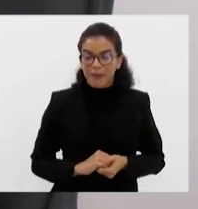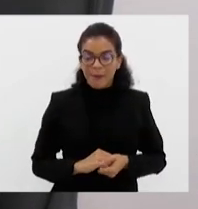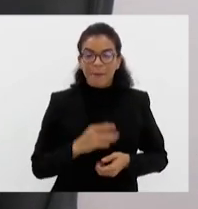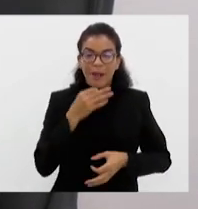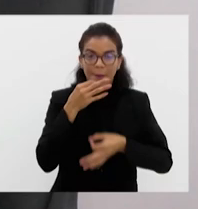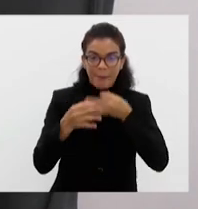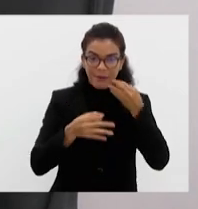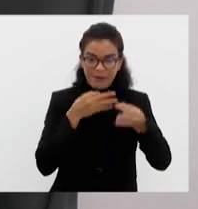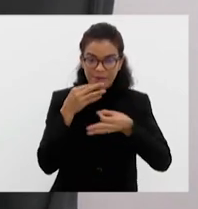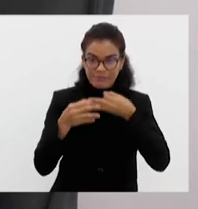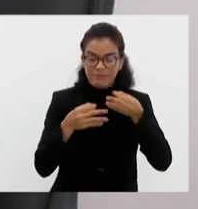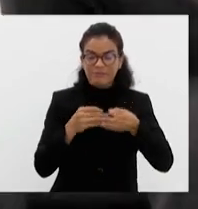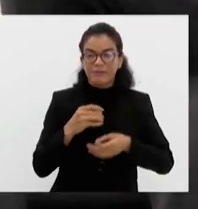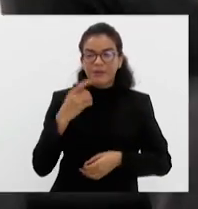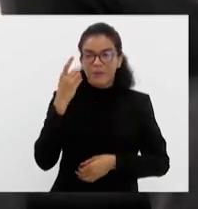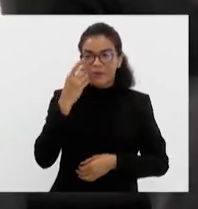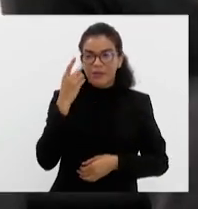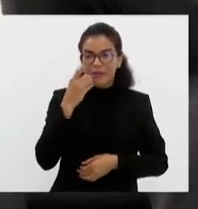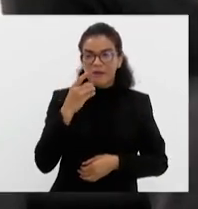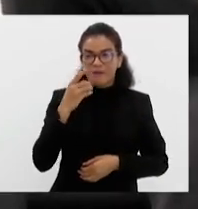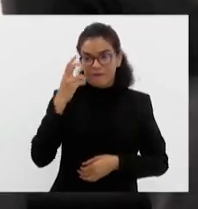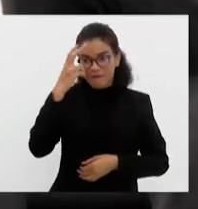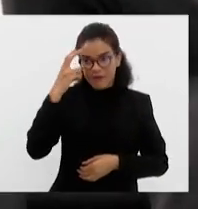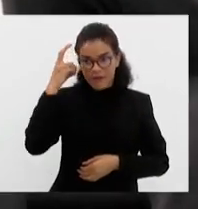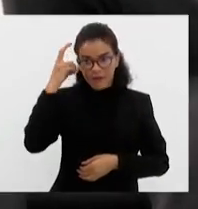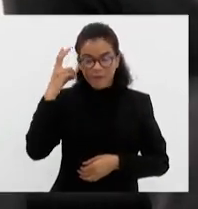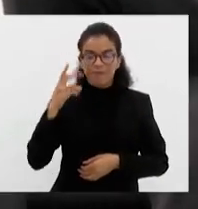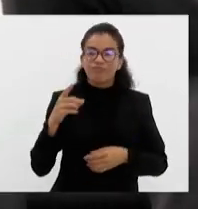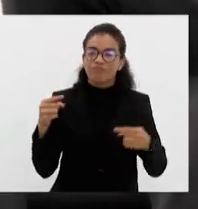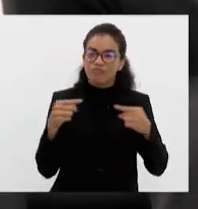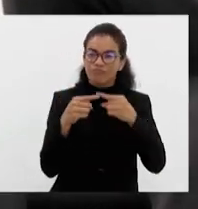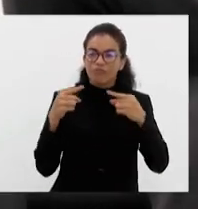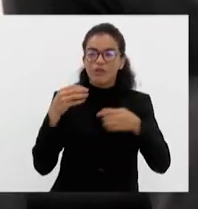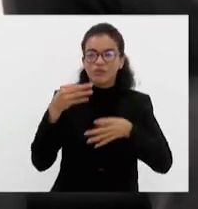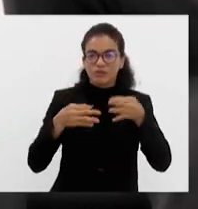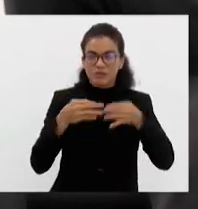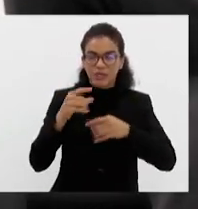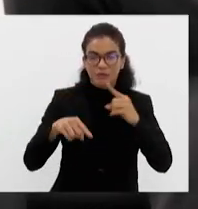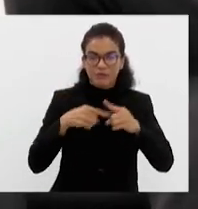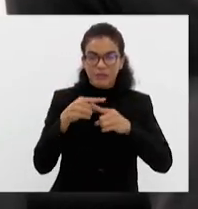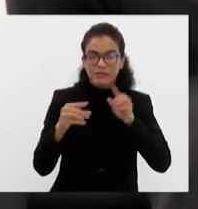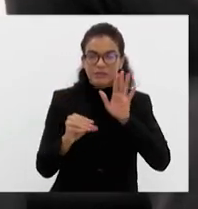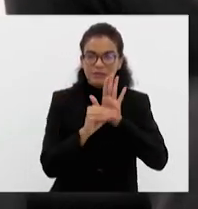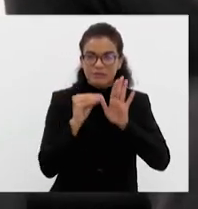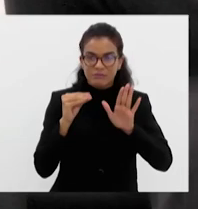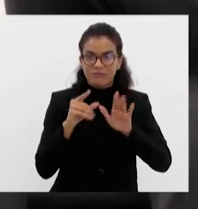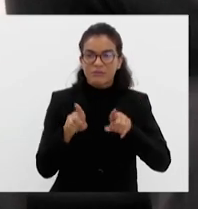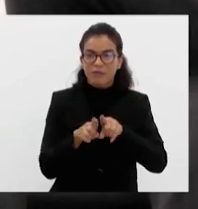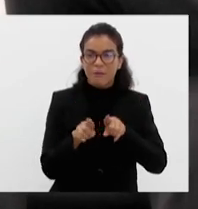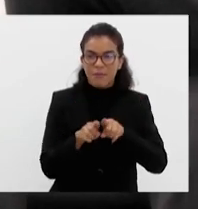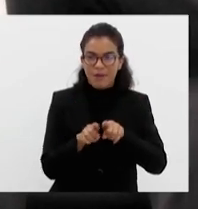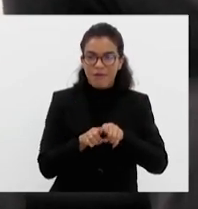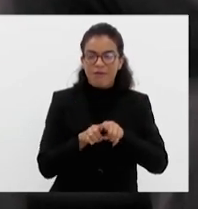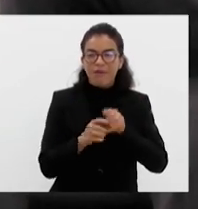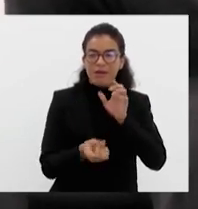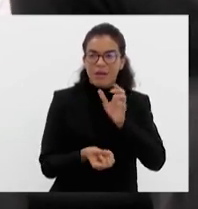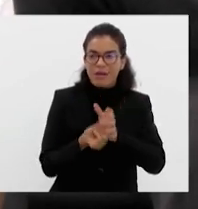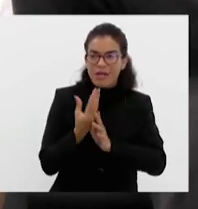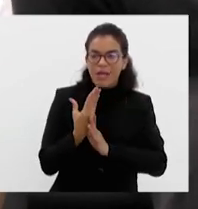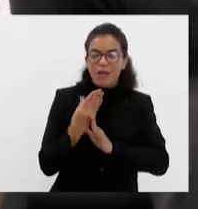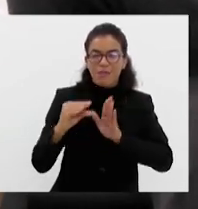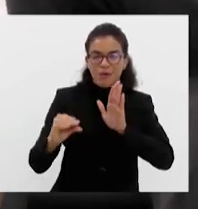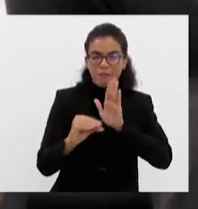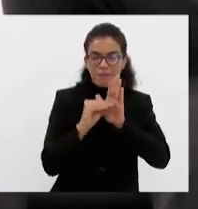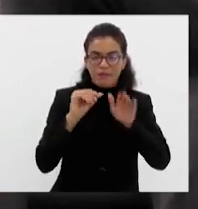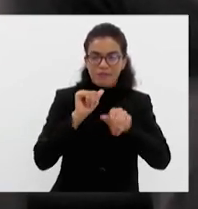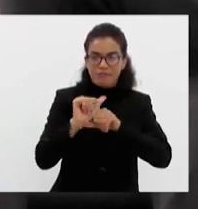aparecer, deputada Verônica Lima. Bom, aqui nós demos juridicidade com emenda, fizemos aqui uma emenda